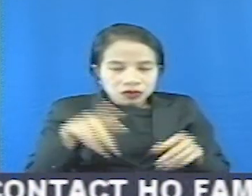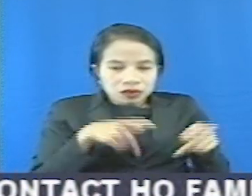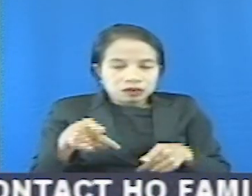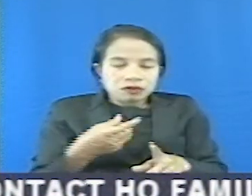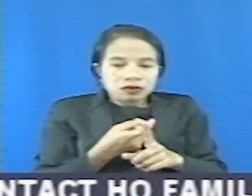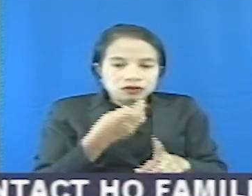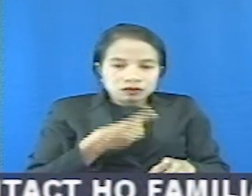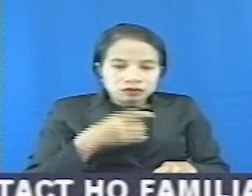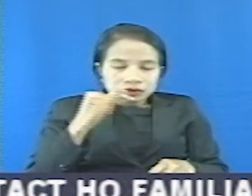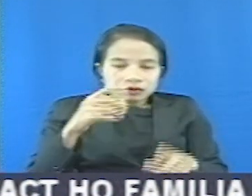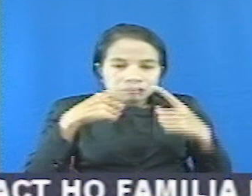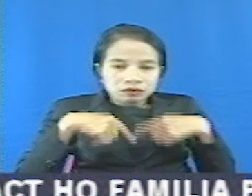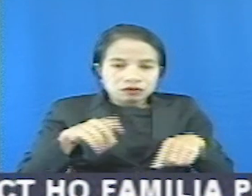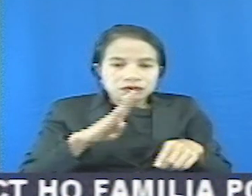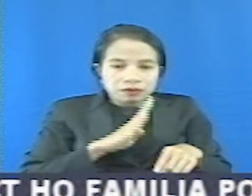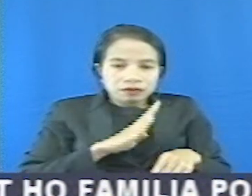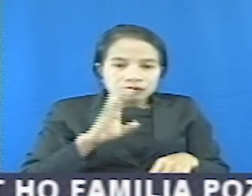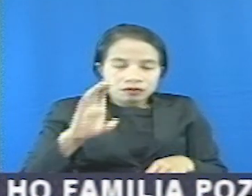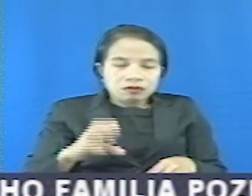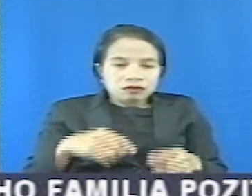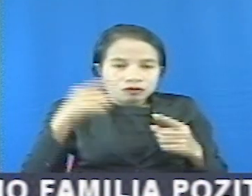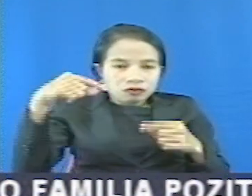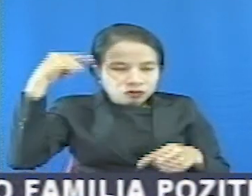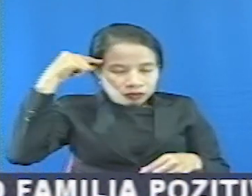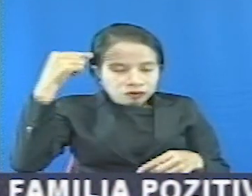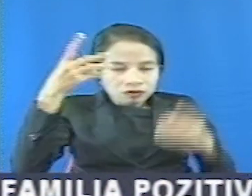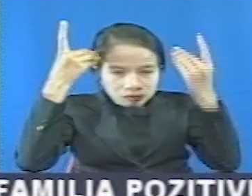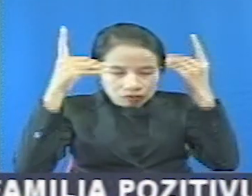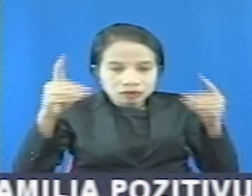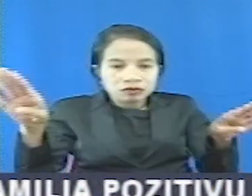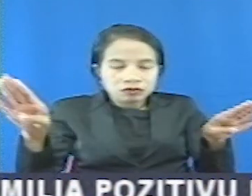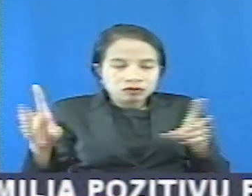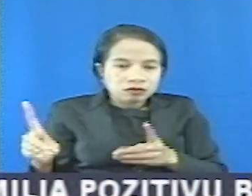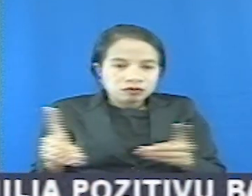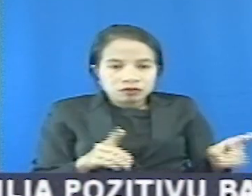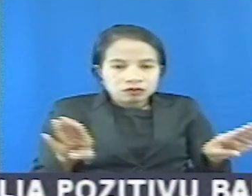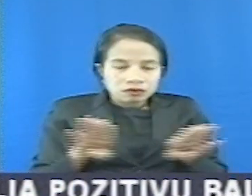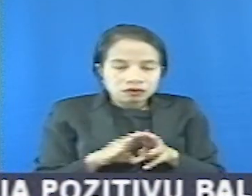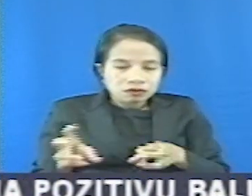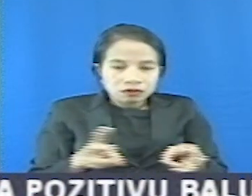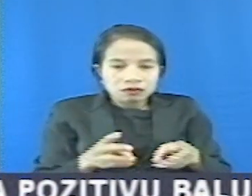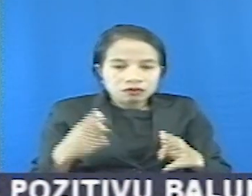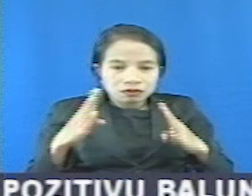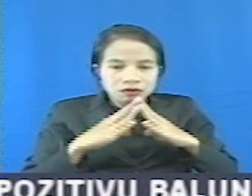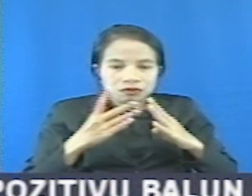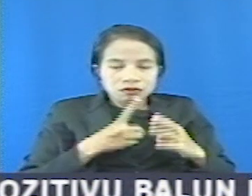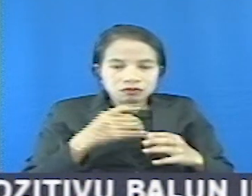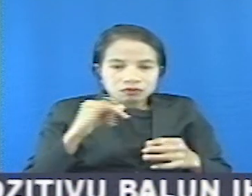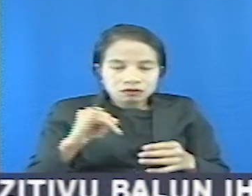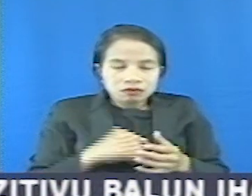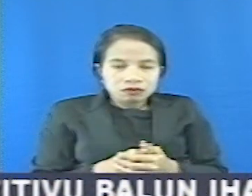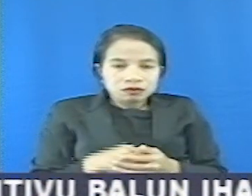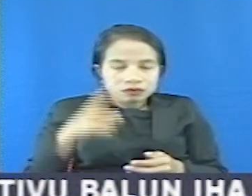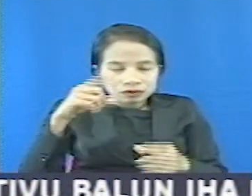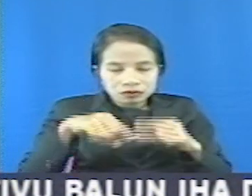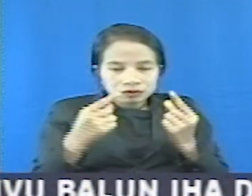ba Baucau. Afan governo decide implementa cerca sanitária iha dili. Equipa halo idane tamba